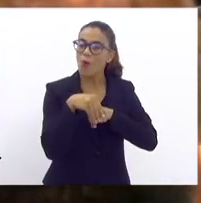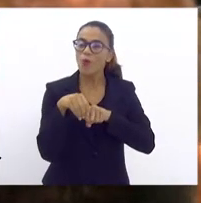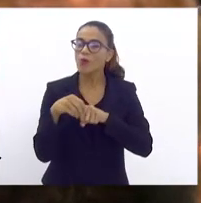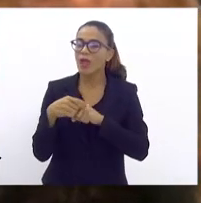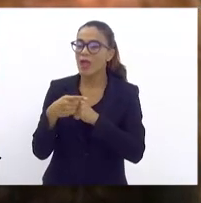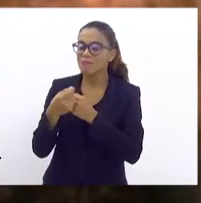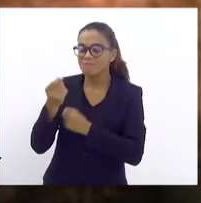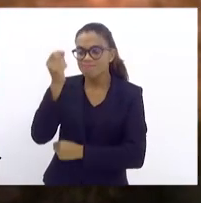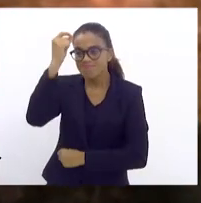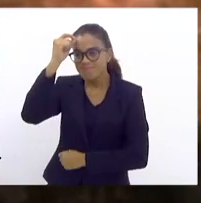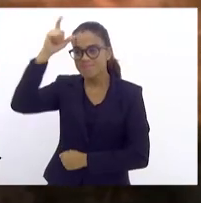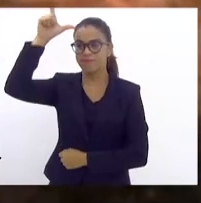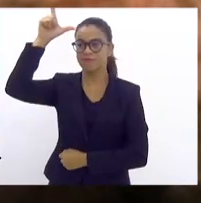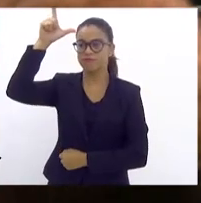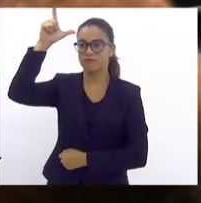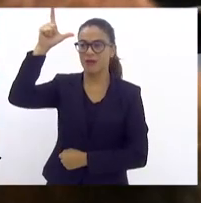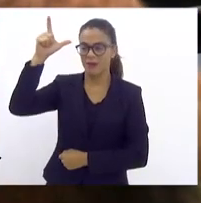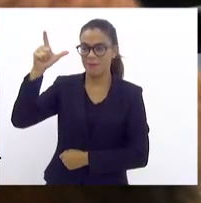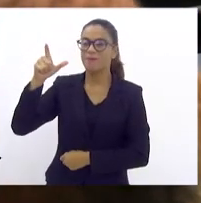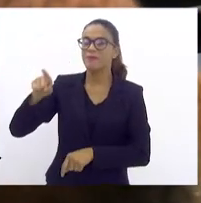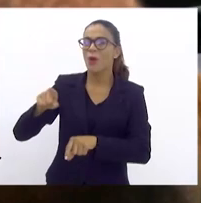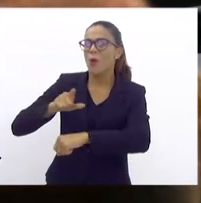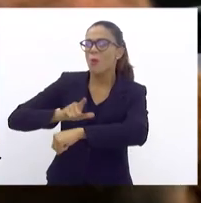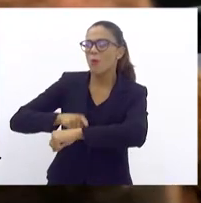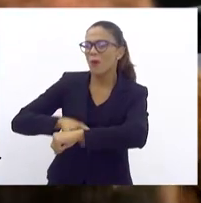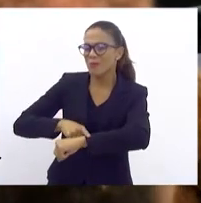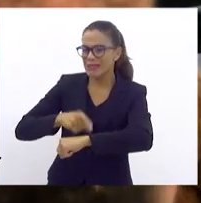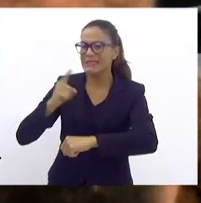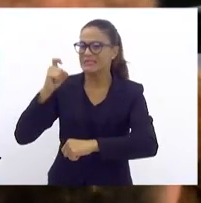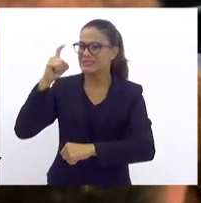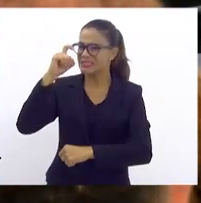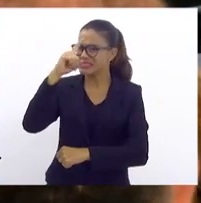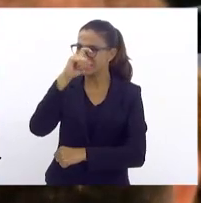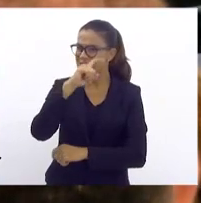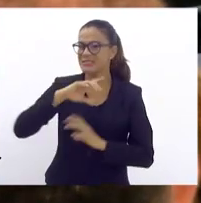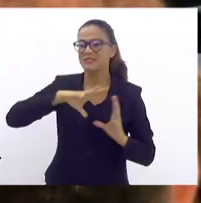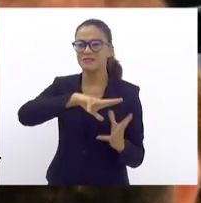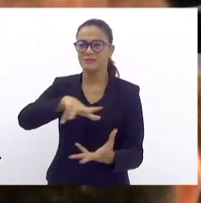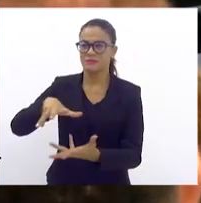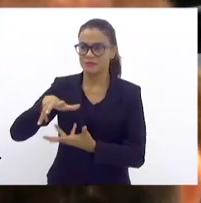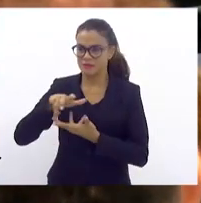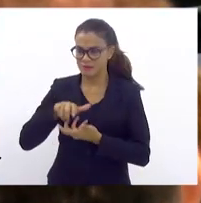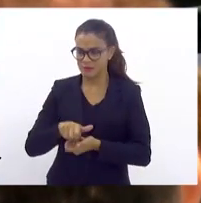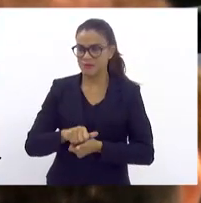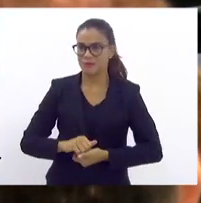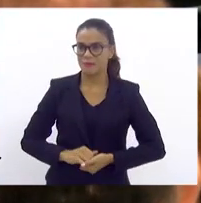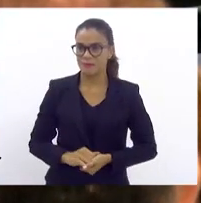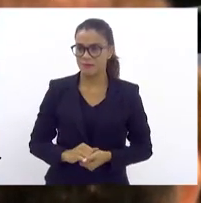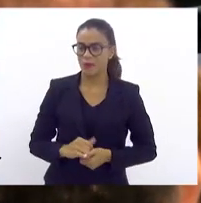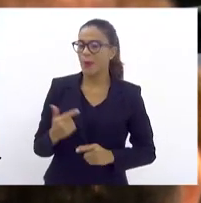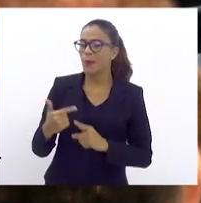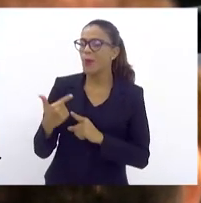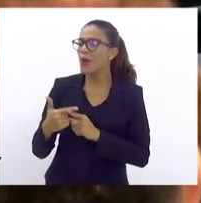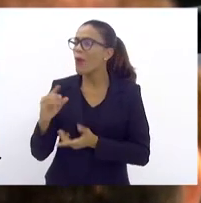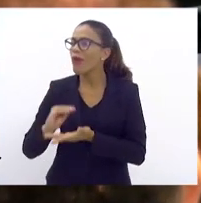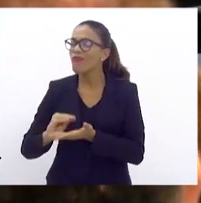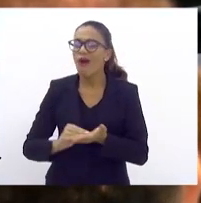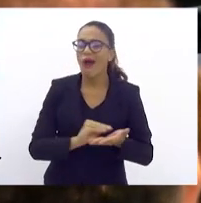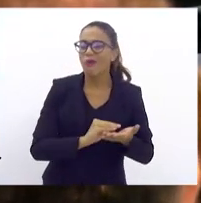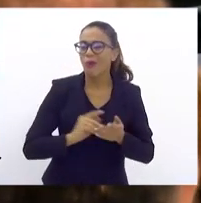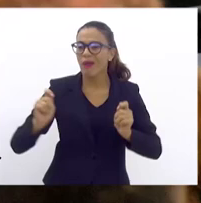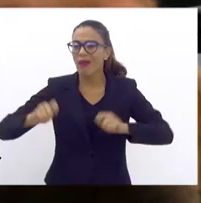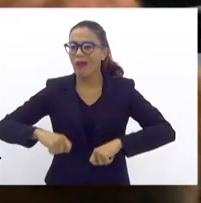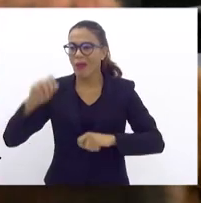para um momento ainda tão nebuloso para o mundo porque o que nos falta a capacidade